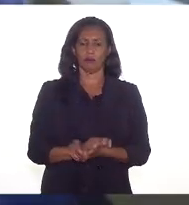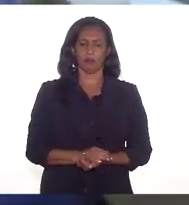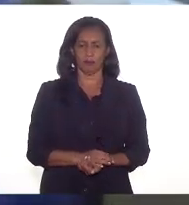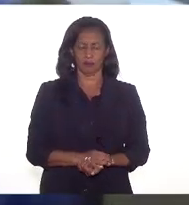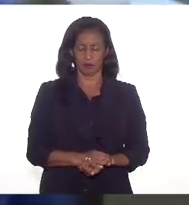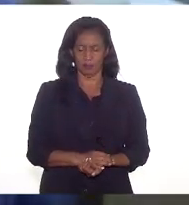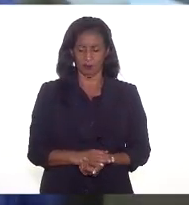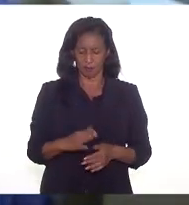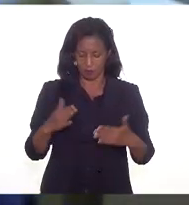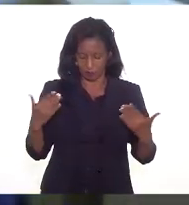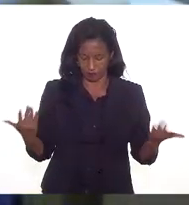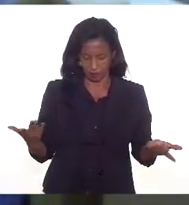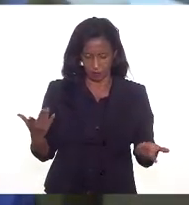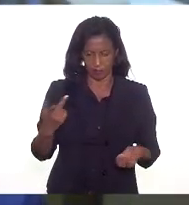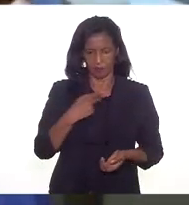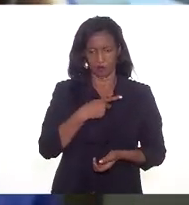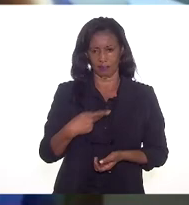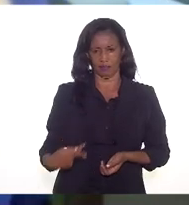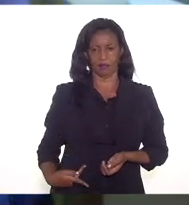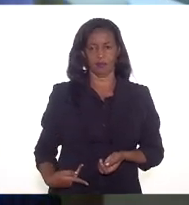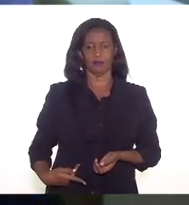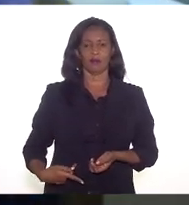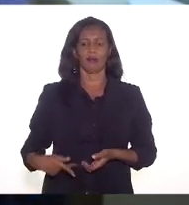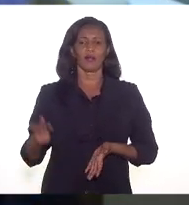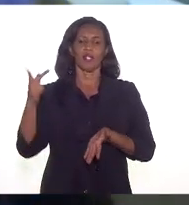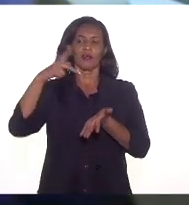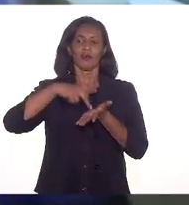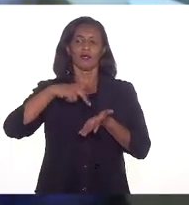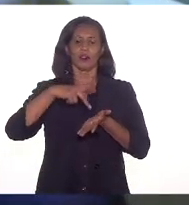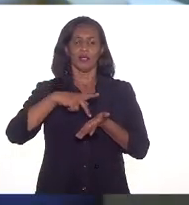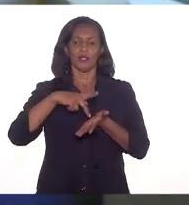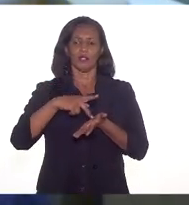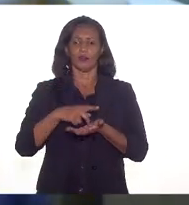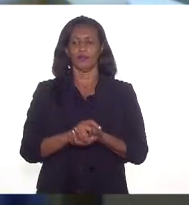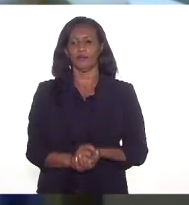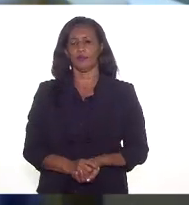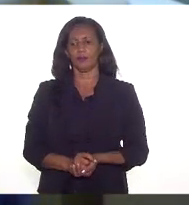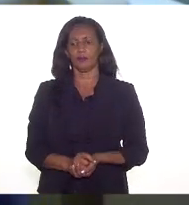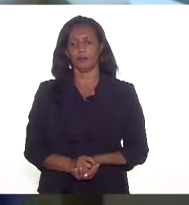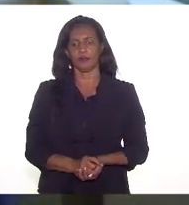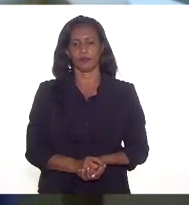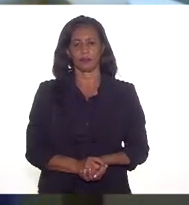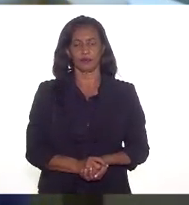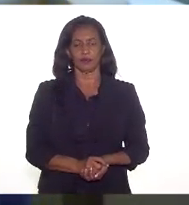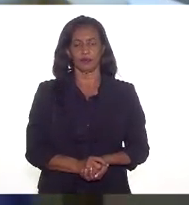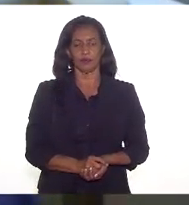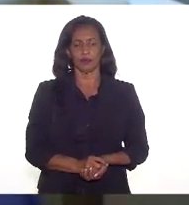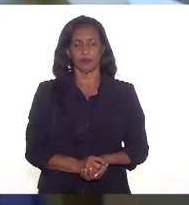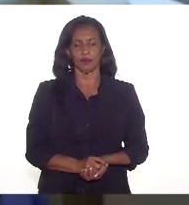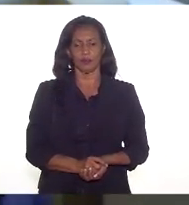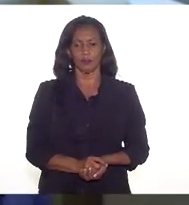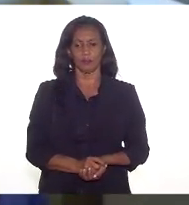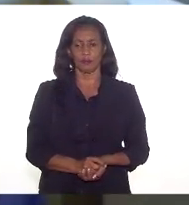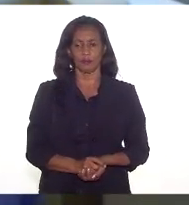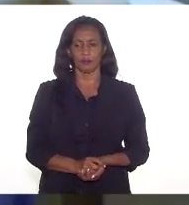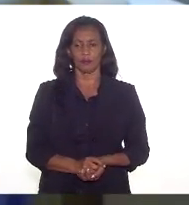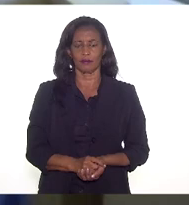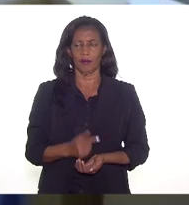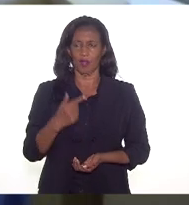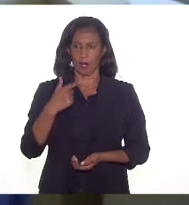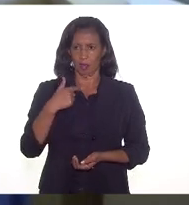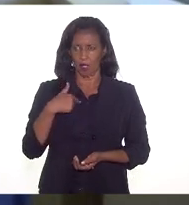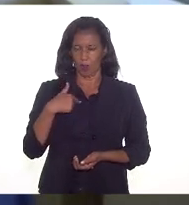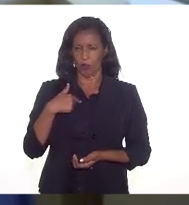Senhor presidente, na verdade, eu estou